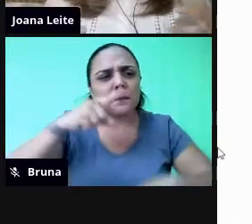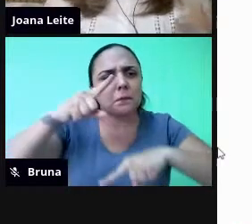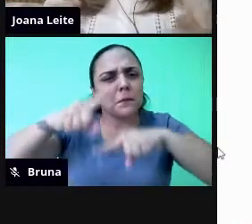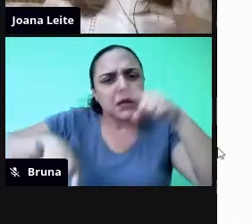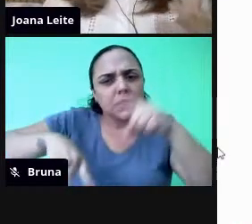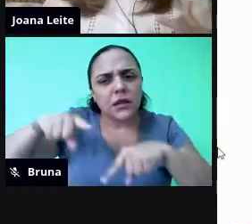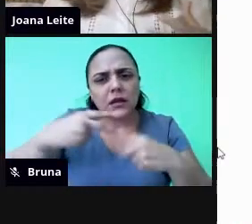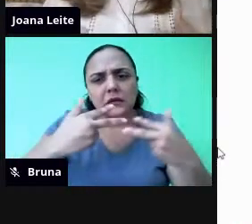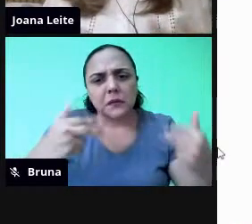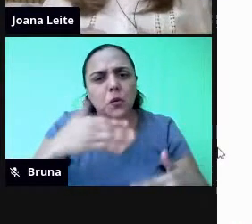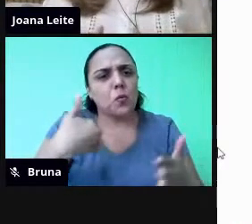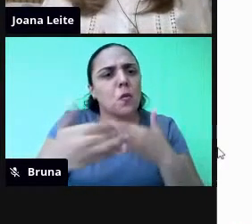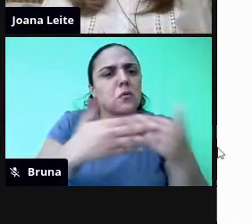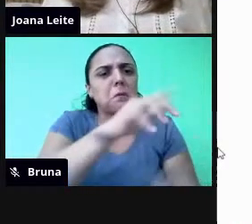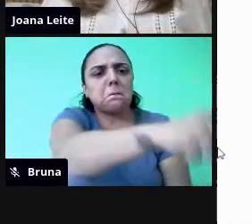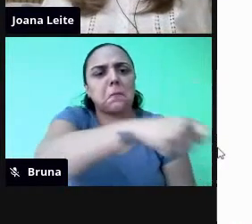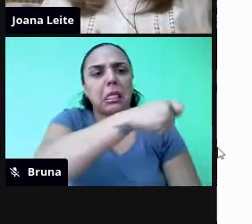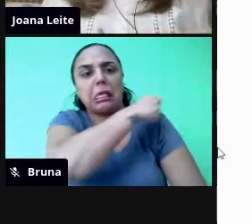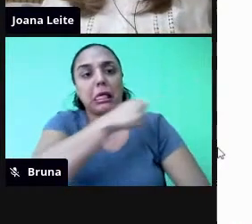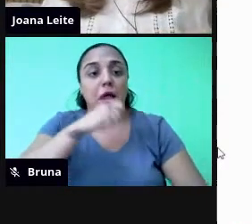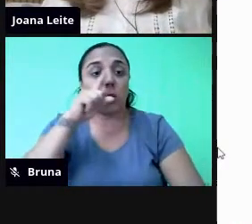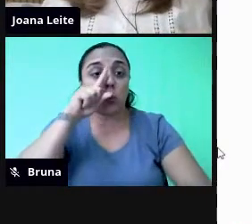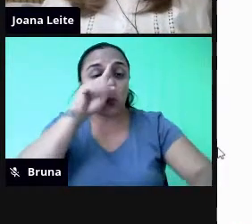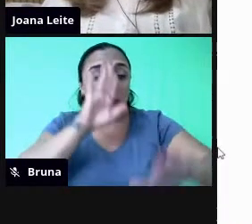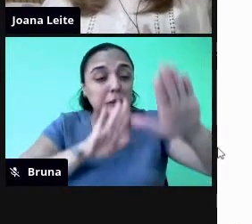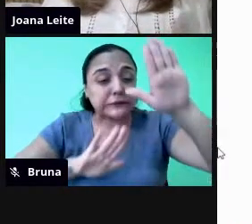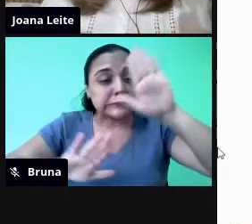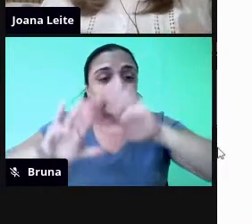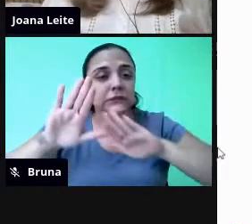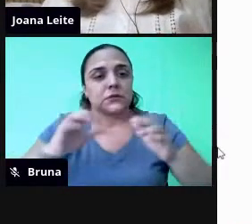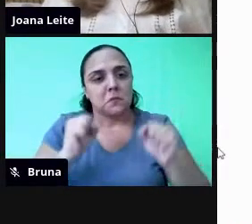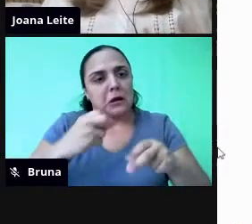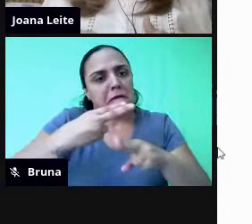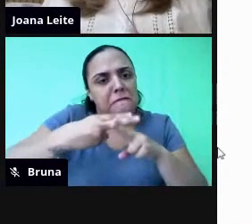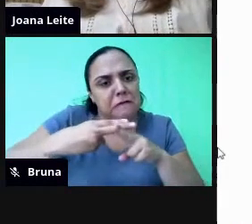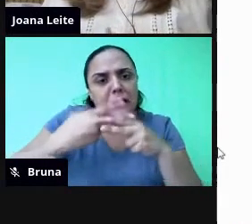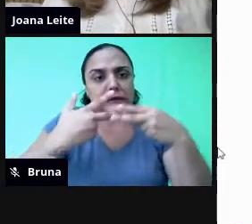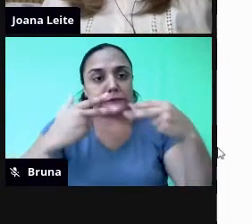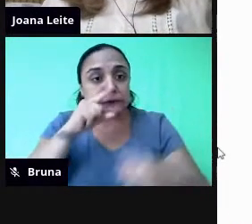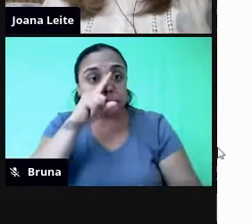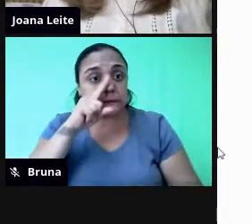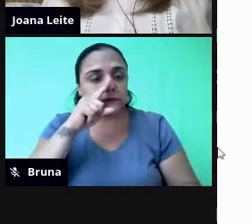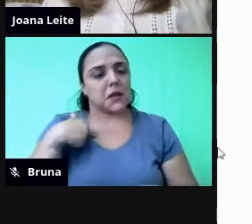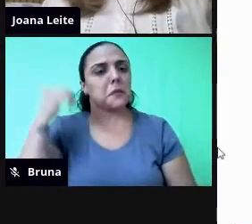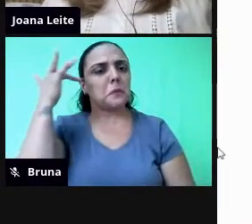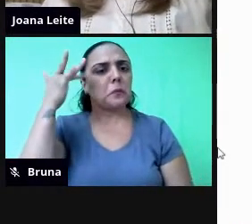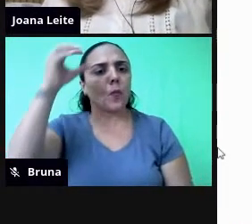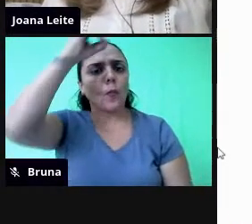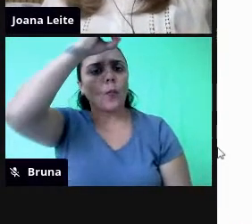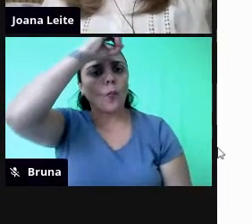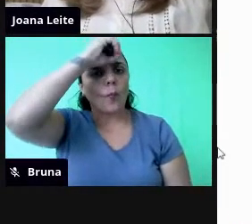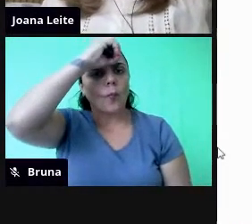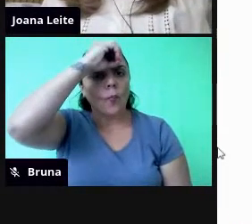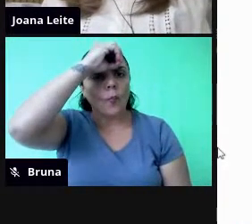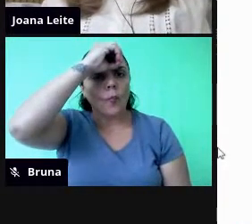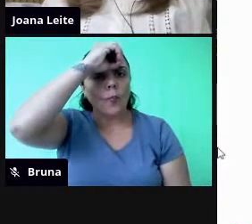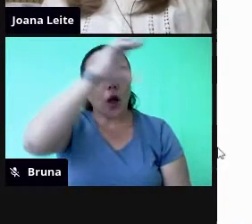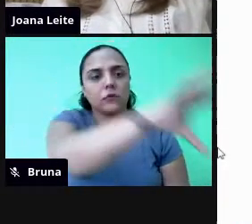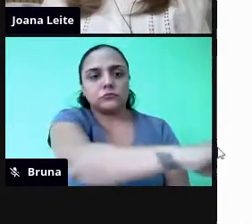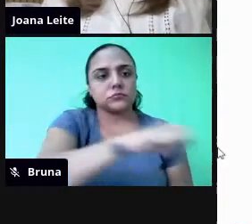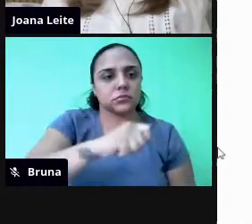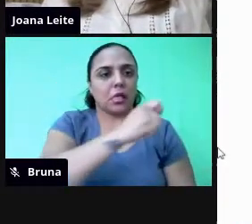são questões que a gente pode observar que está fugindo um pouco do que é o comportamento que a gente chama de